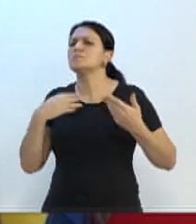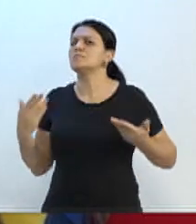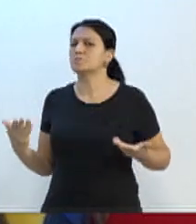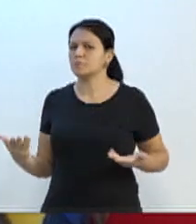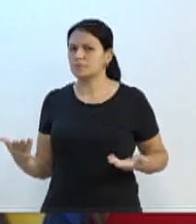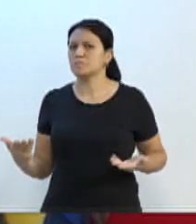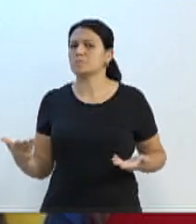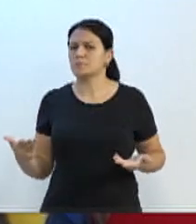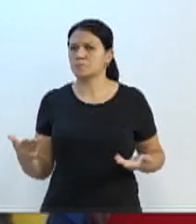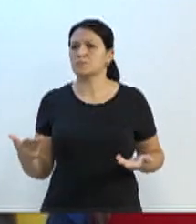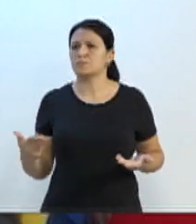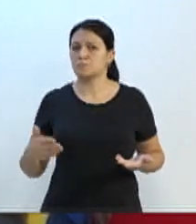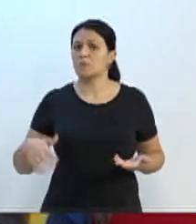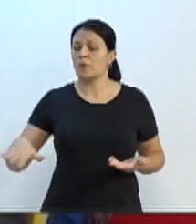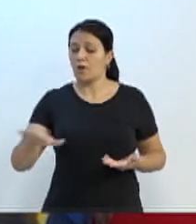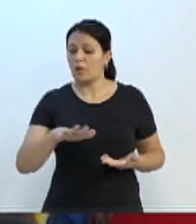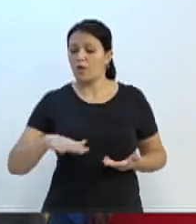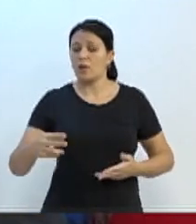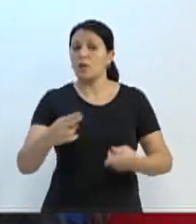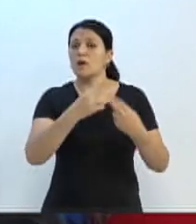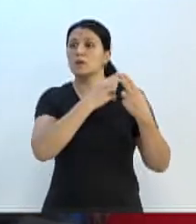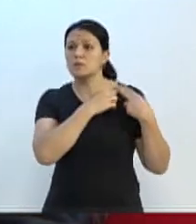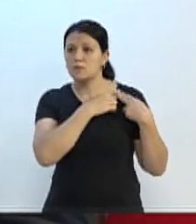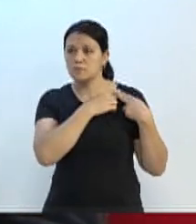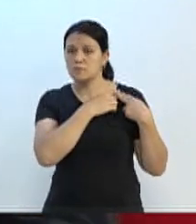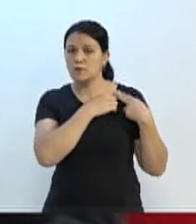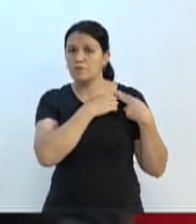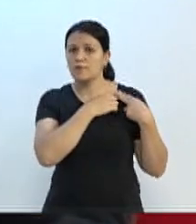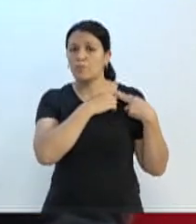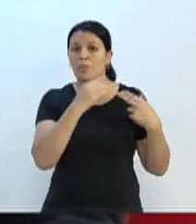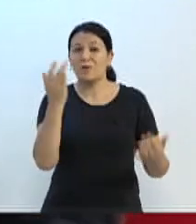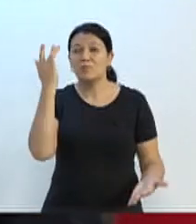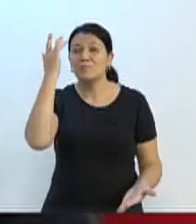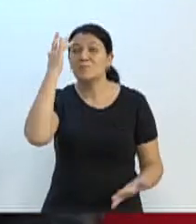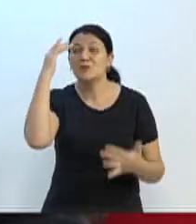aquele segmento que é o responsável por este absurdo.